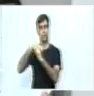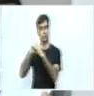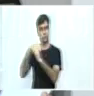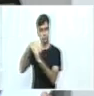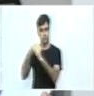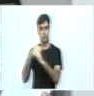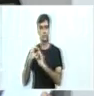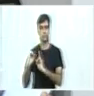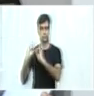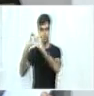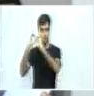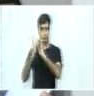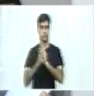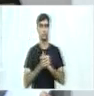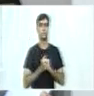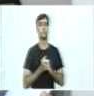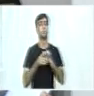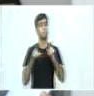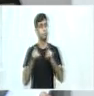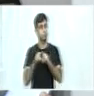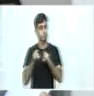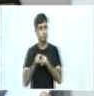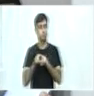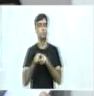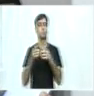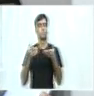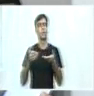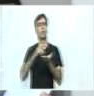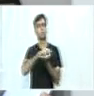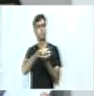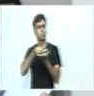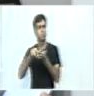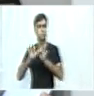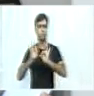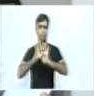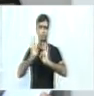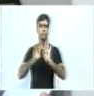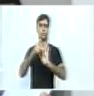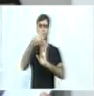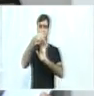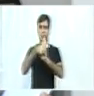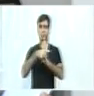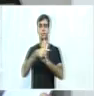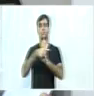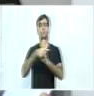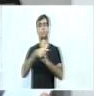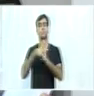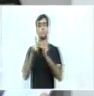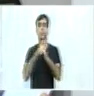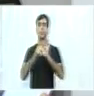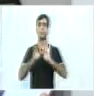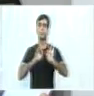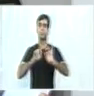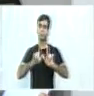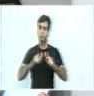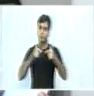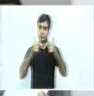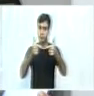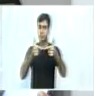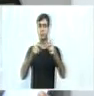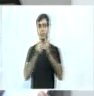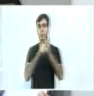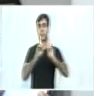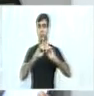Civil. Assim sendo, as diversas ações e projetos em plena execução pelo Departamento